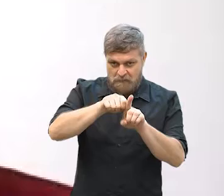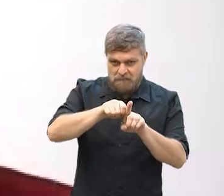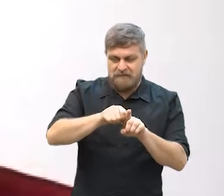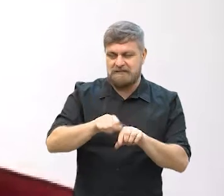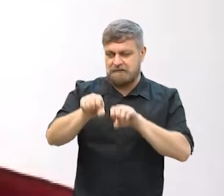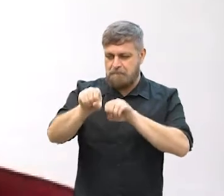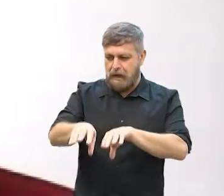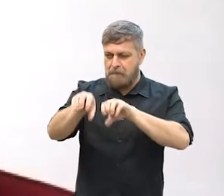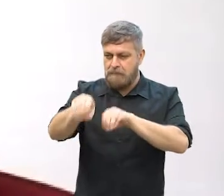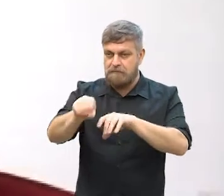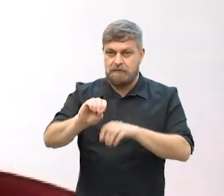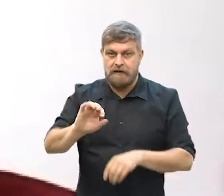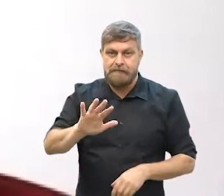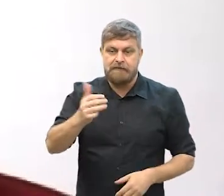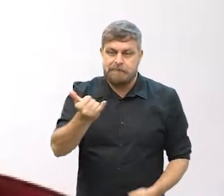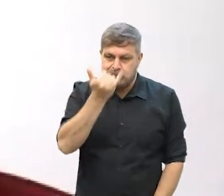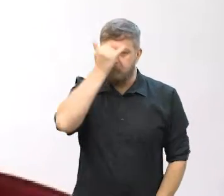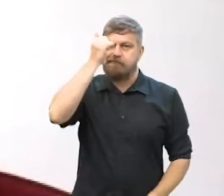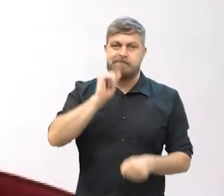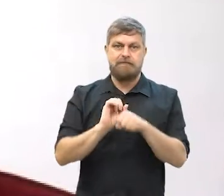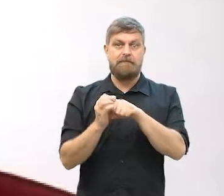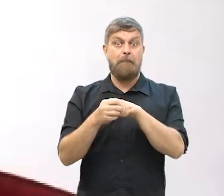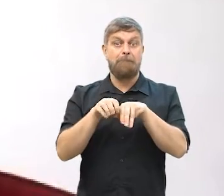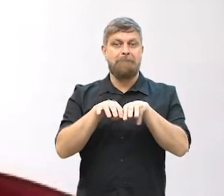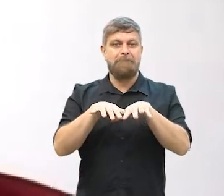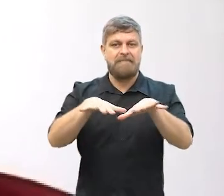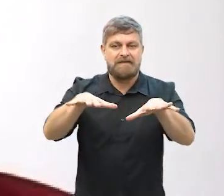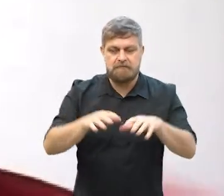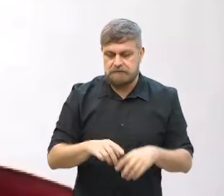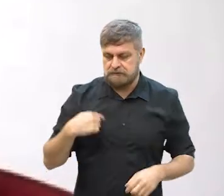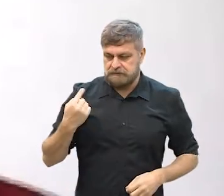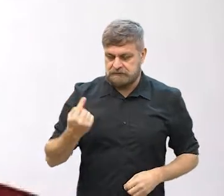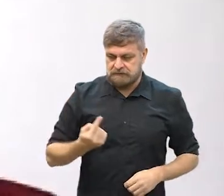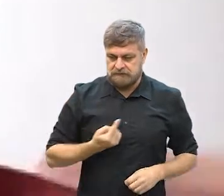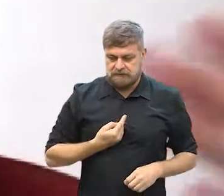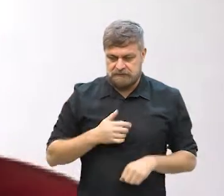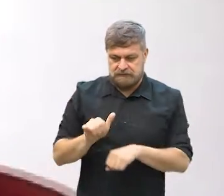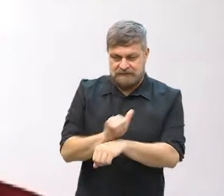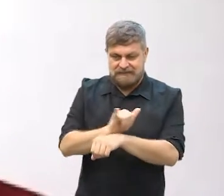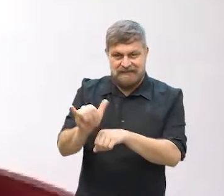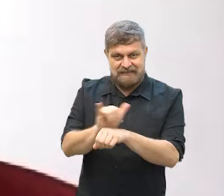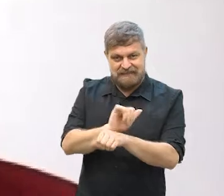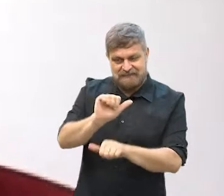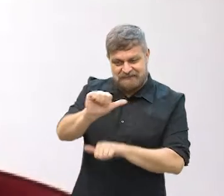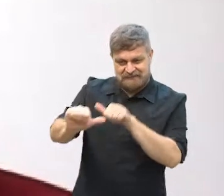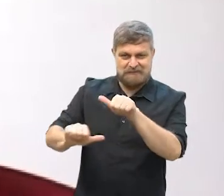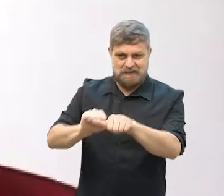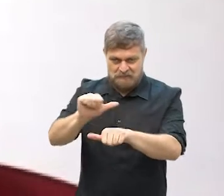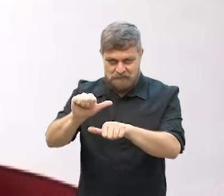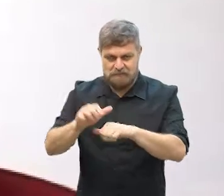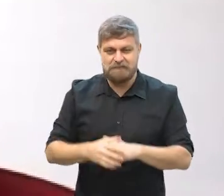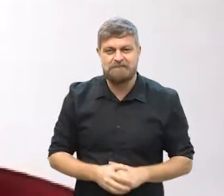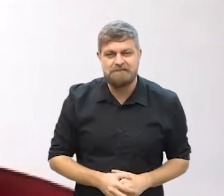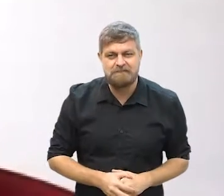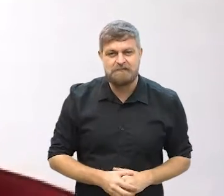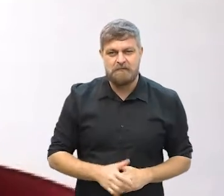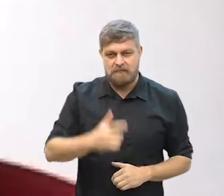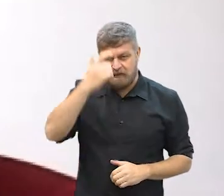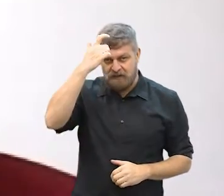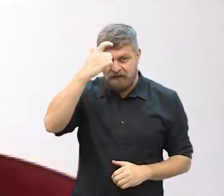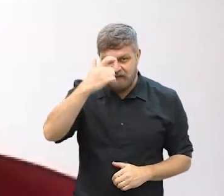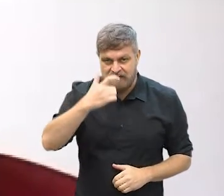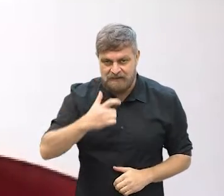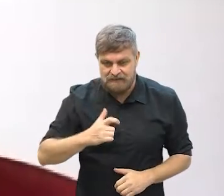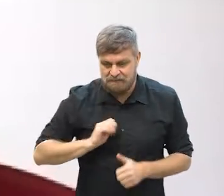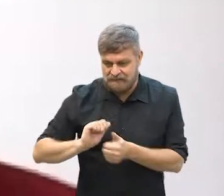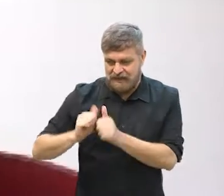mês de aula veio essa pandemia, né, que fez com que a gente tivesse que modificar todos os planos. Então, eu passei por